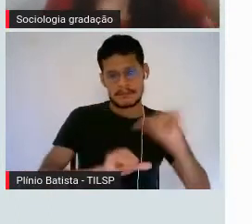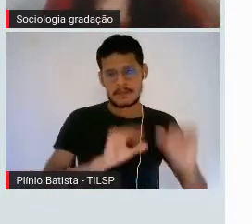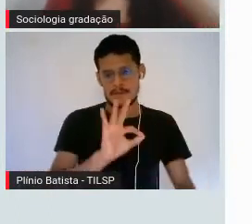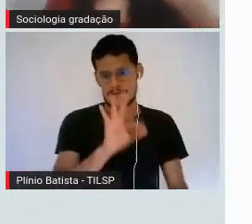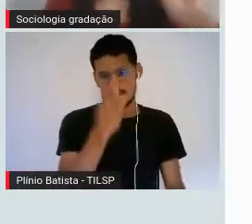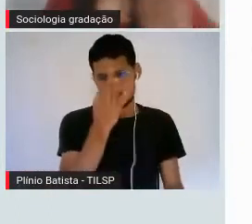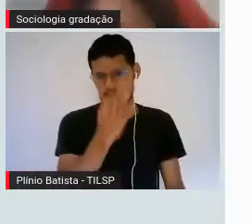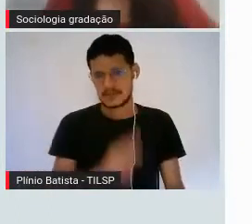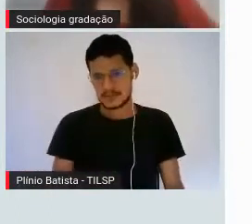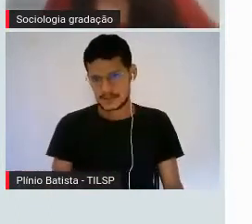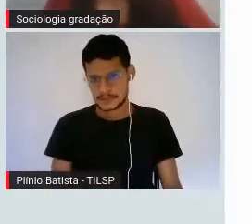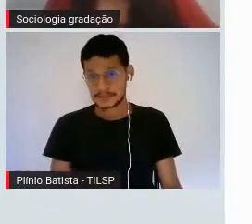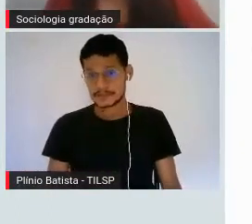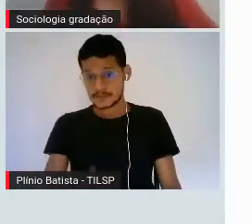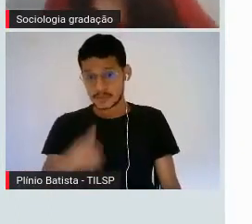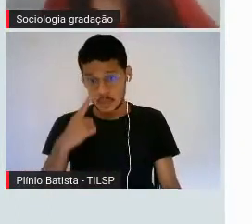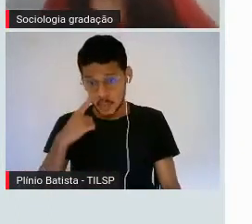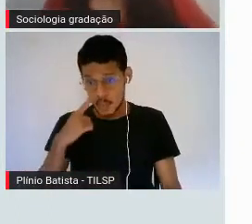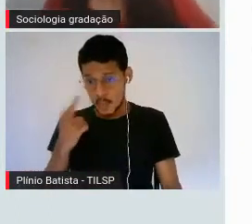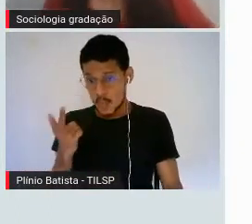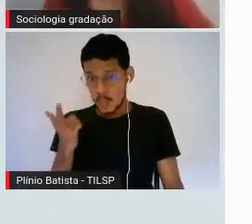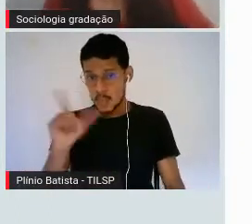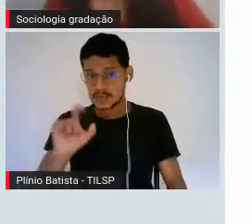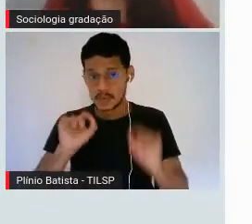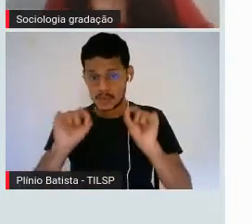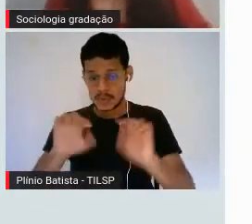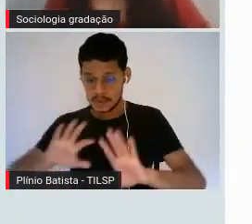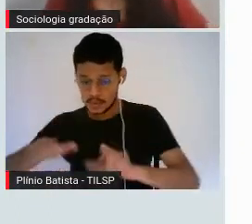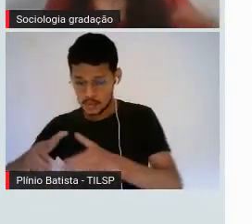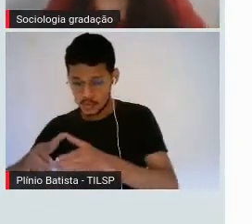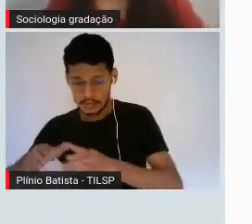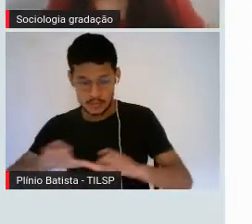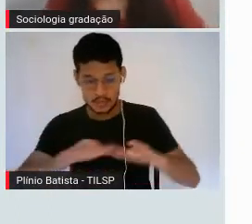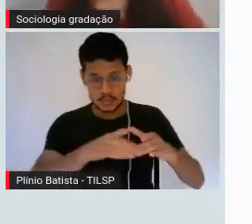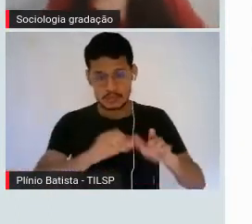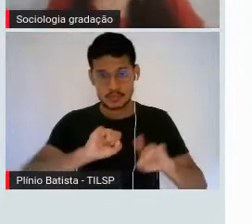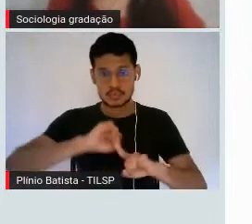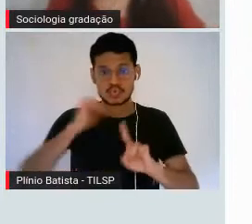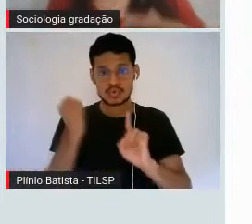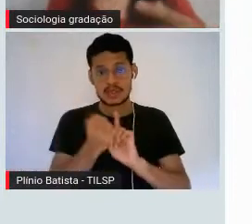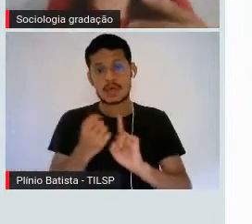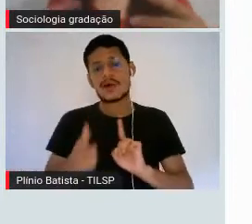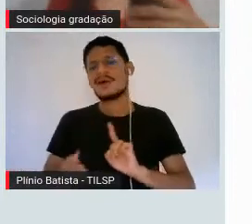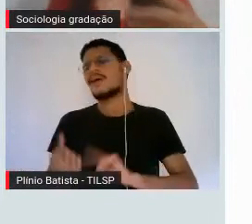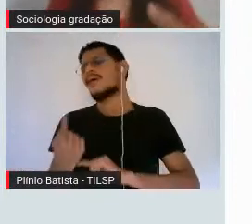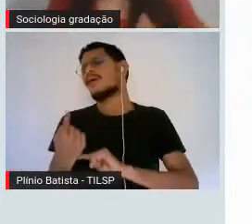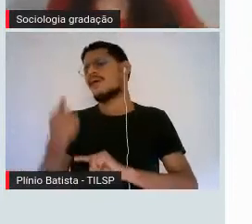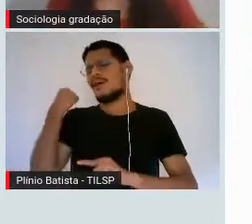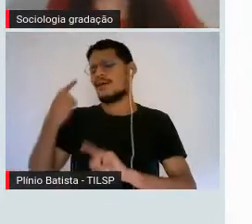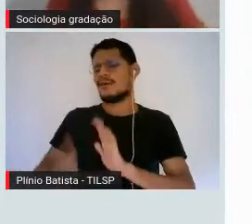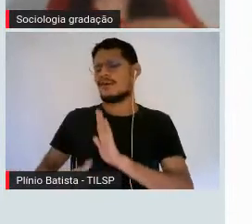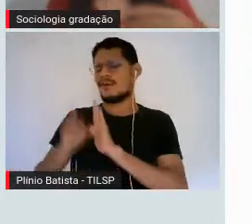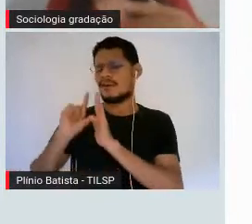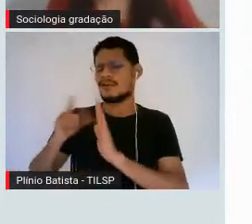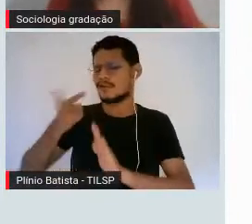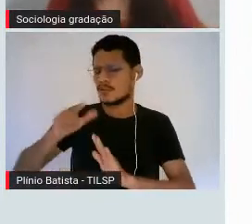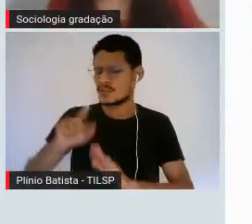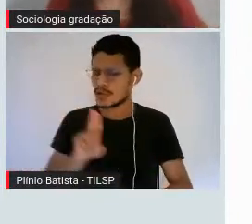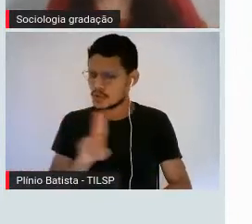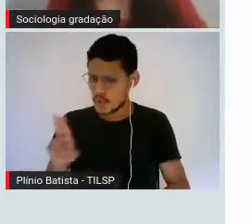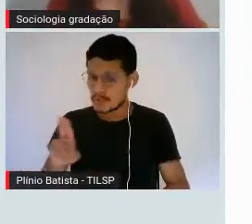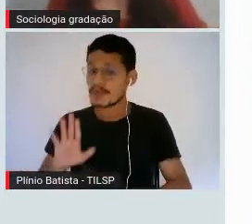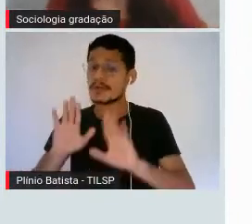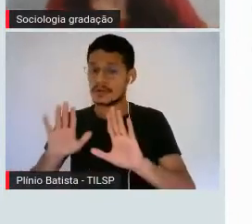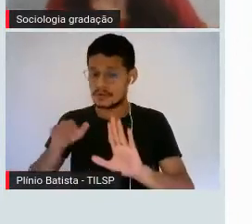Outra questão é das classes sociais, que a gente não tinha esse nome, não tinha essa discussão, como Marx